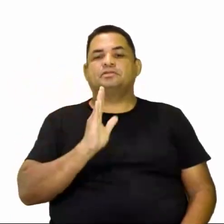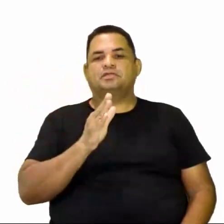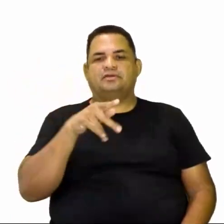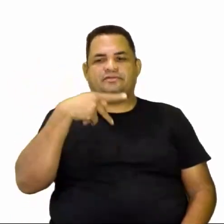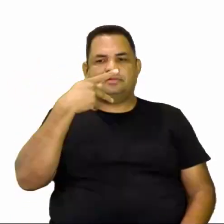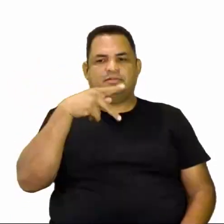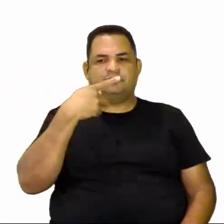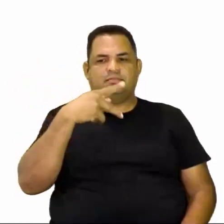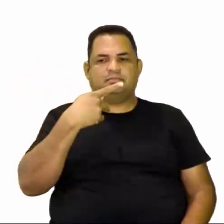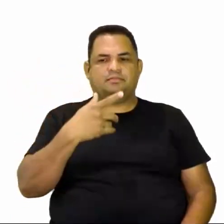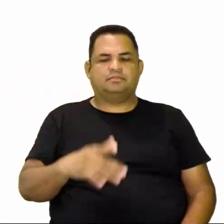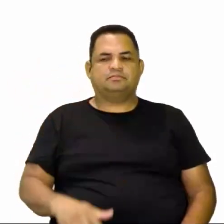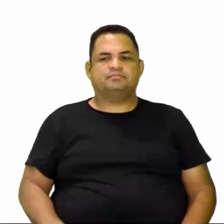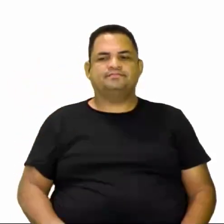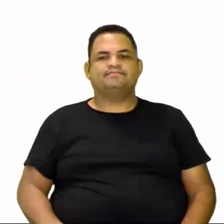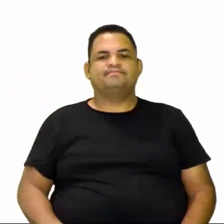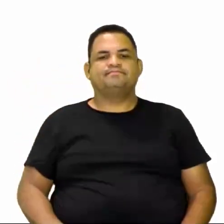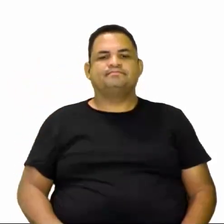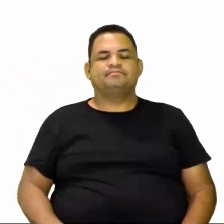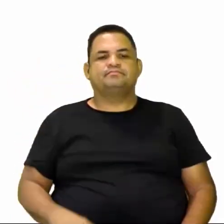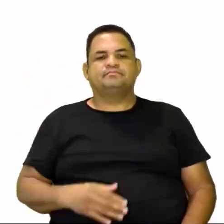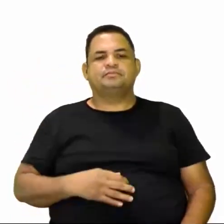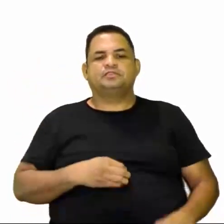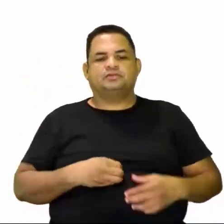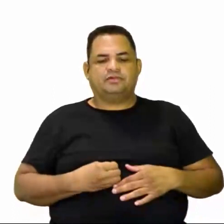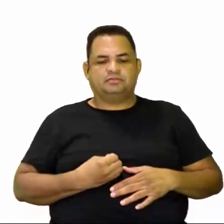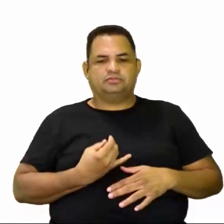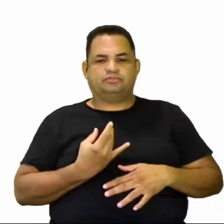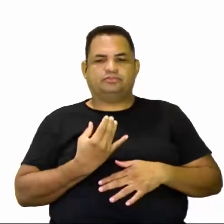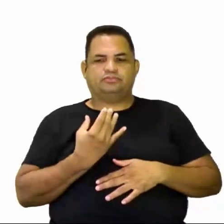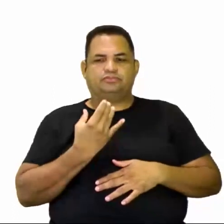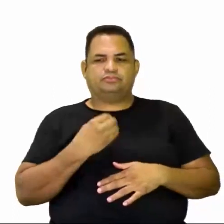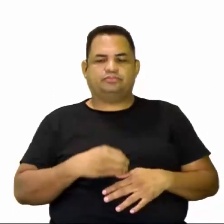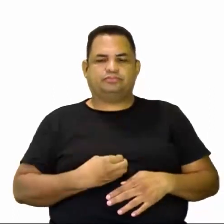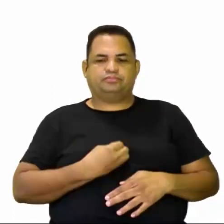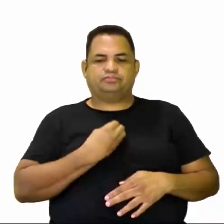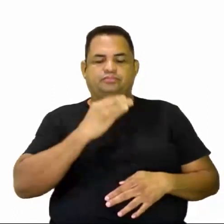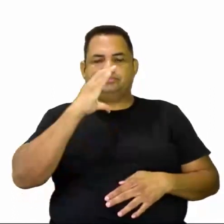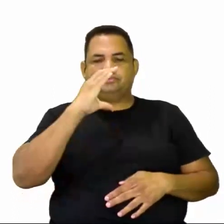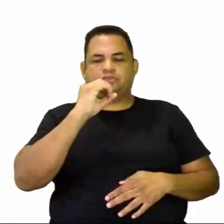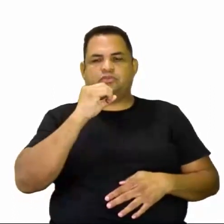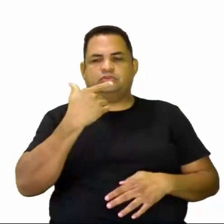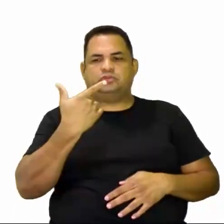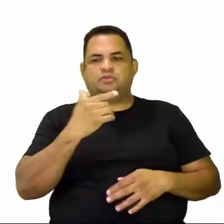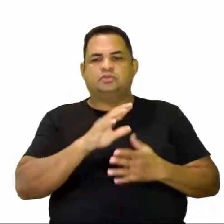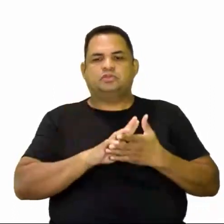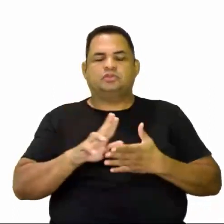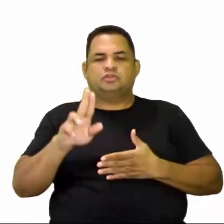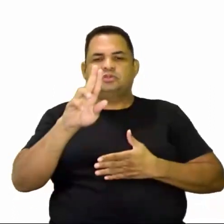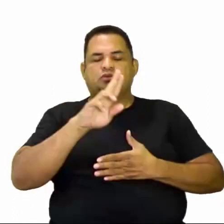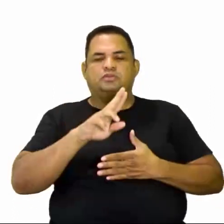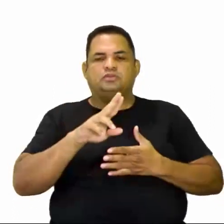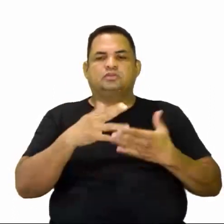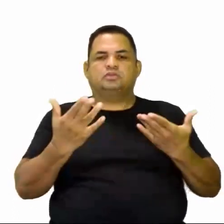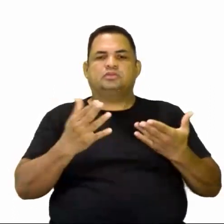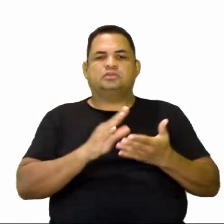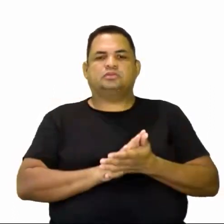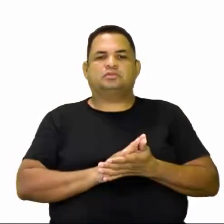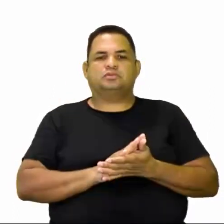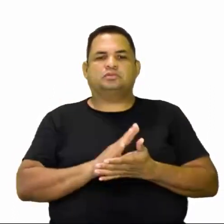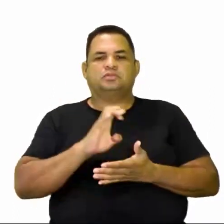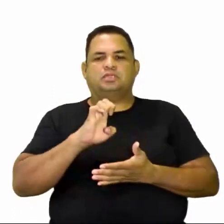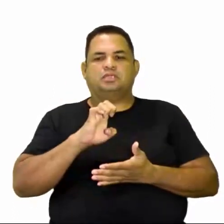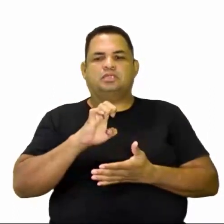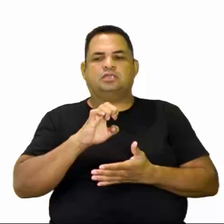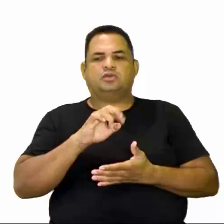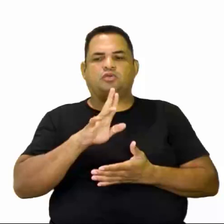falei. Então, você vai liberando o CO2, né, através dessa ação que a gente chamamos de